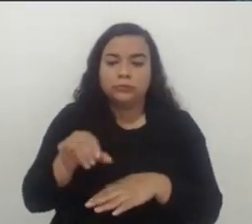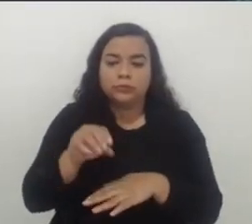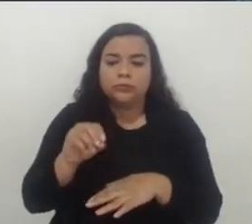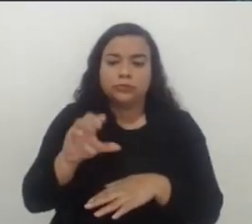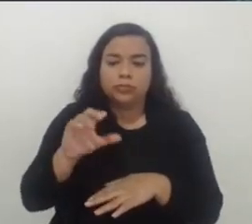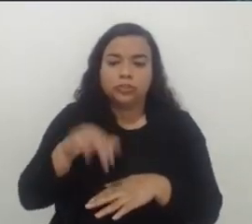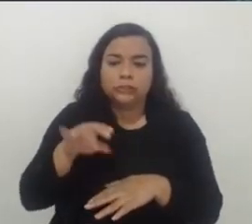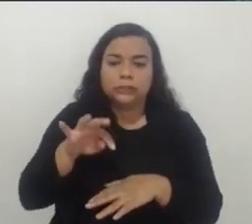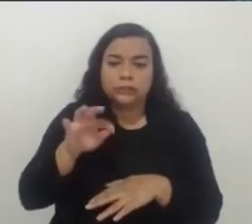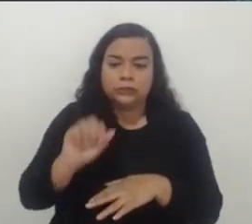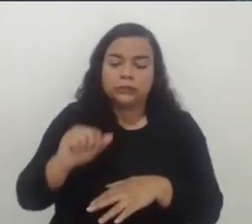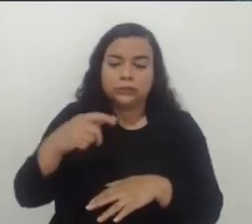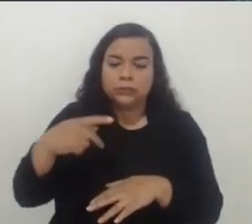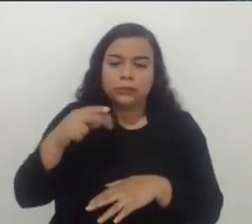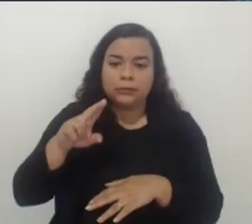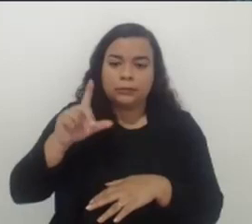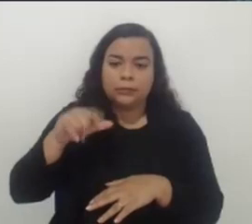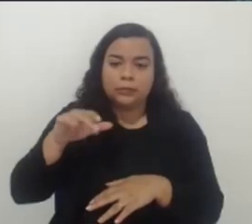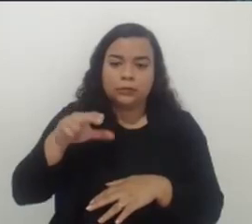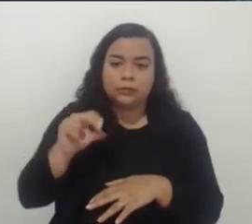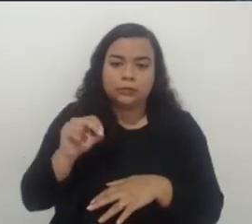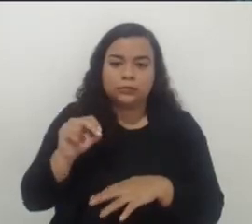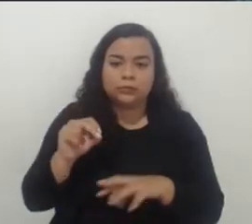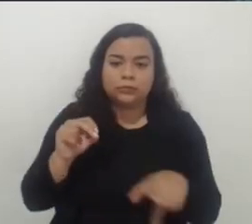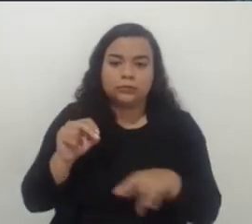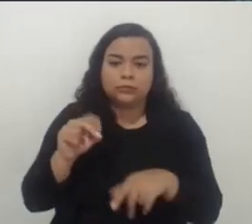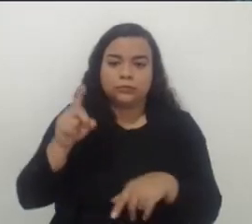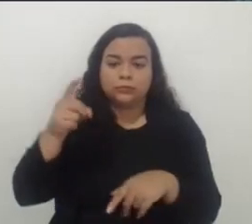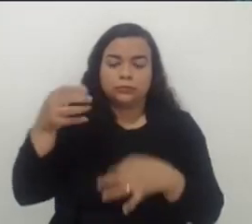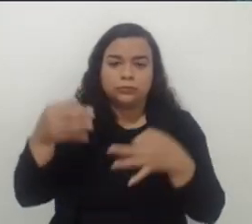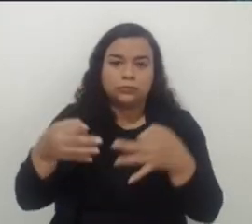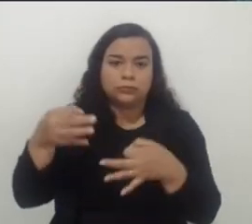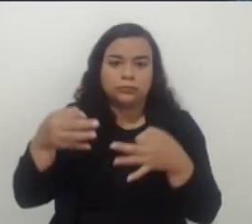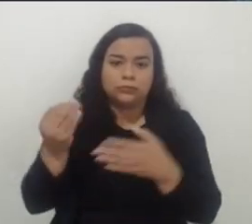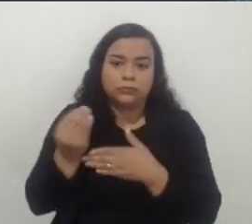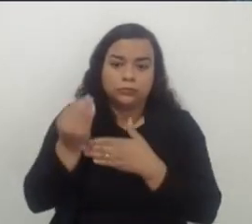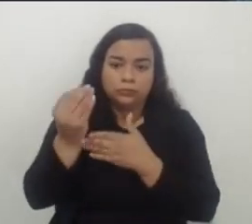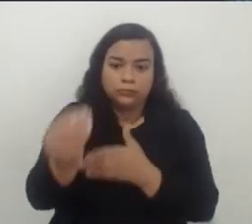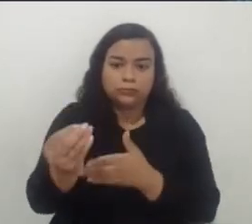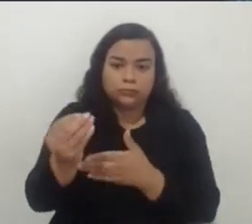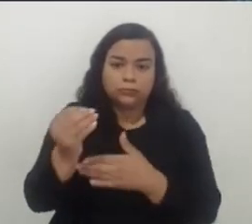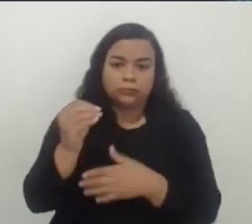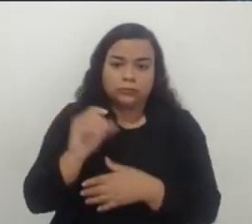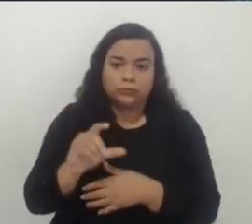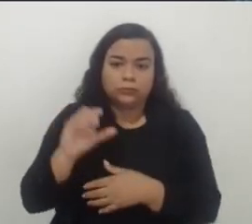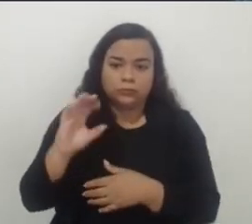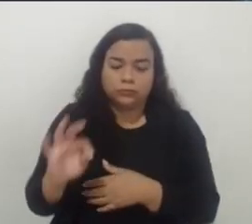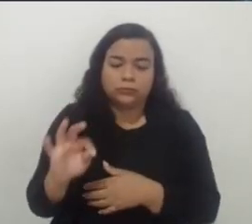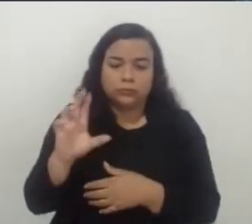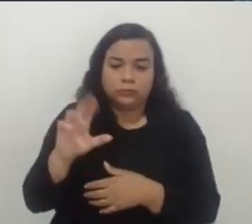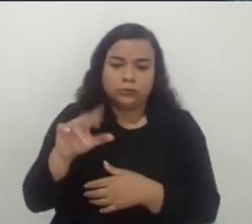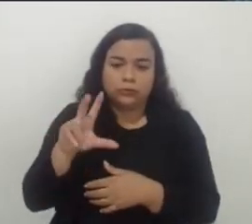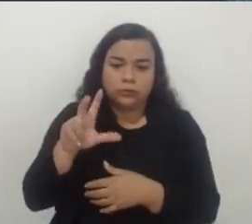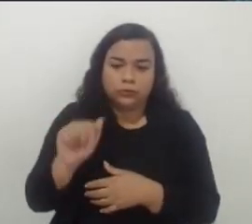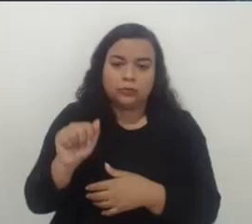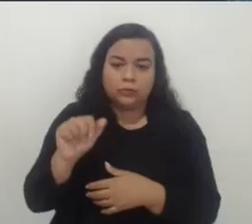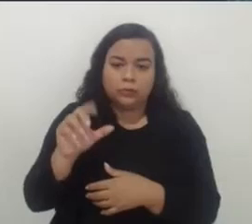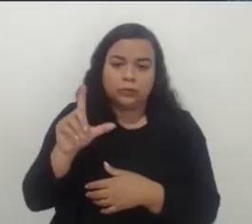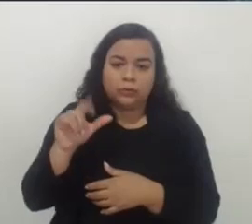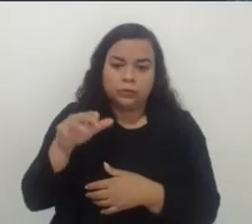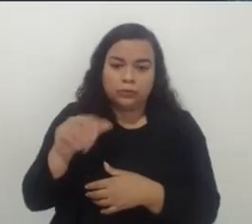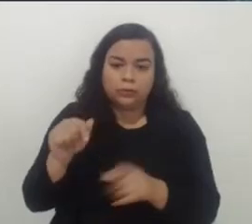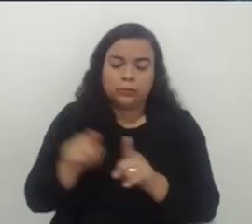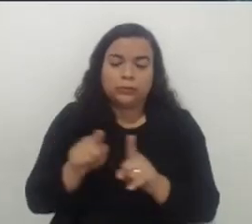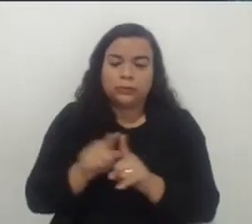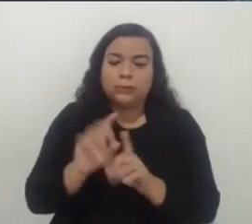não da entrega das chaves em juízo pela CT da Cunha Lima, bem como que a assinatura ali